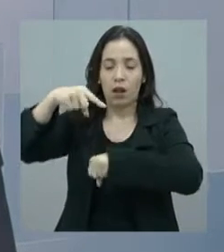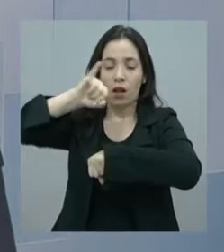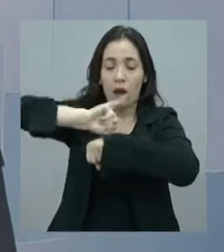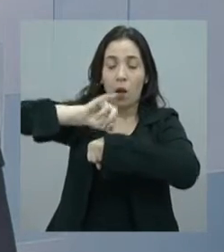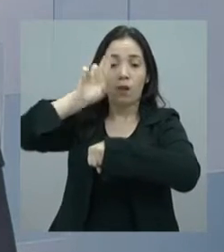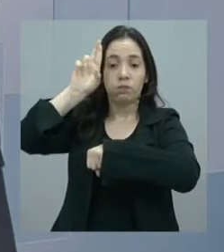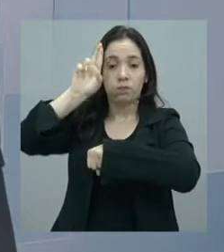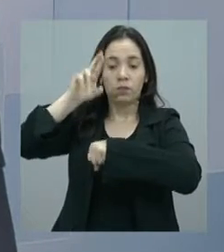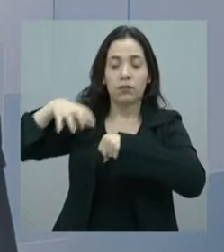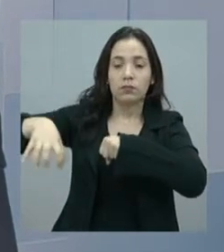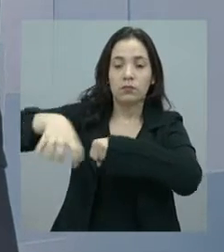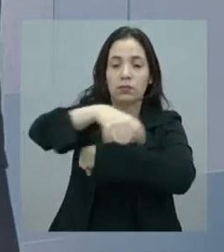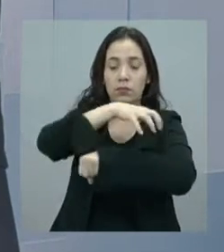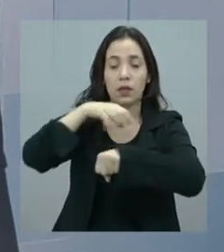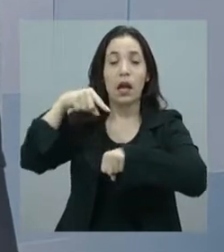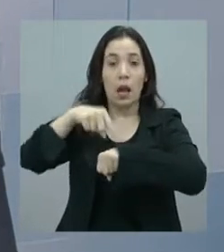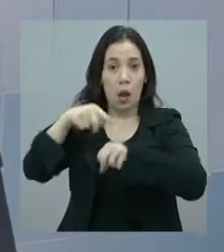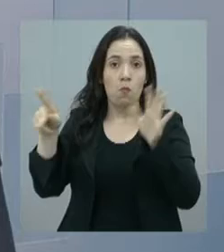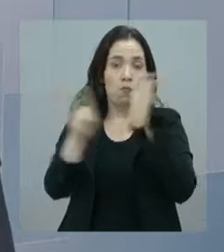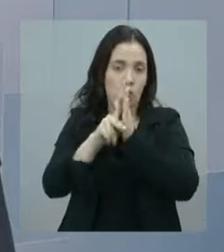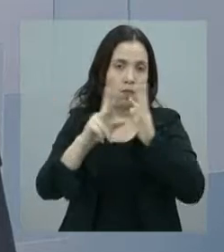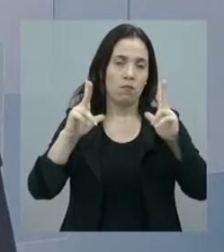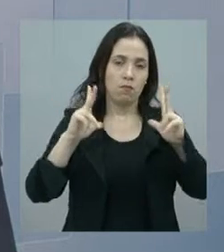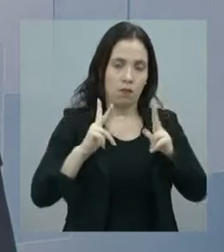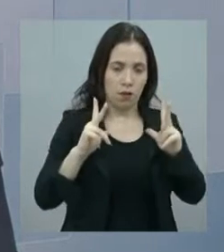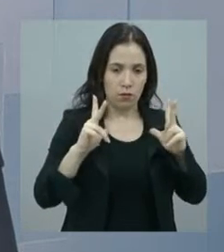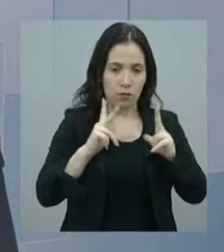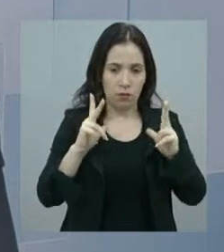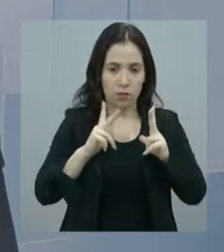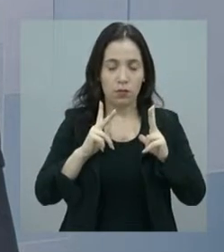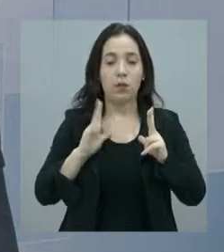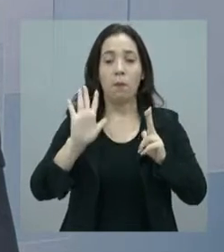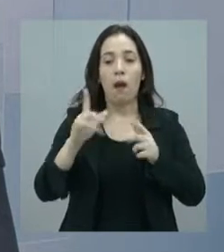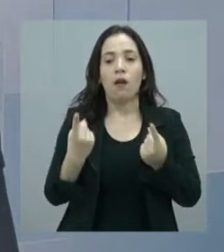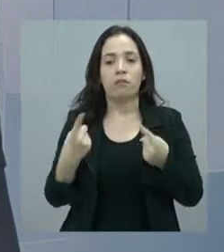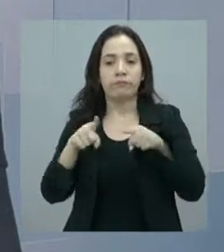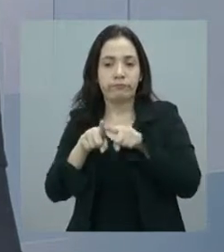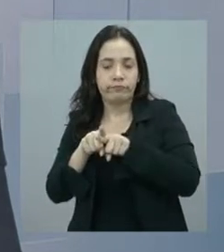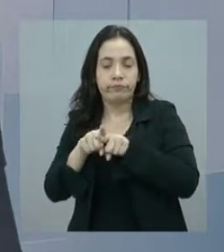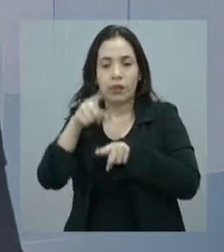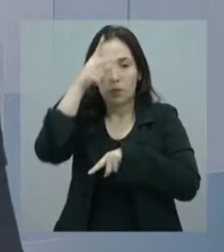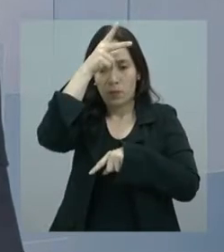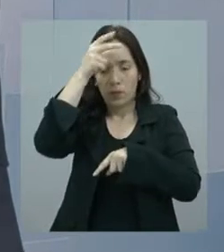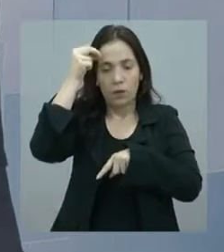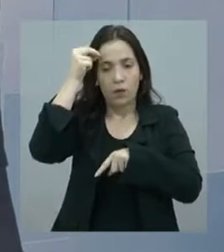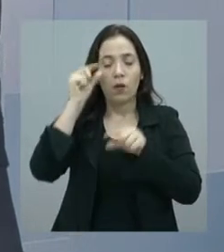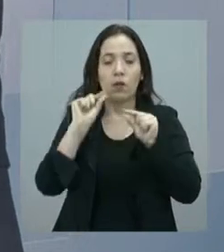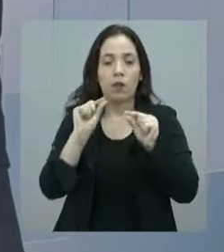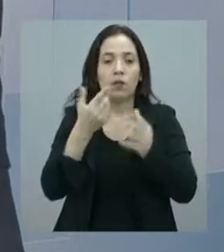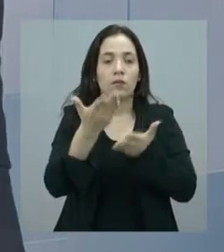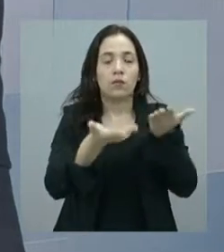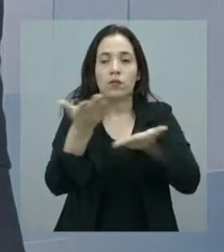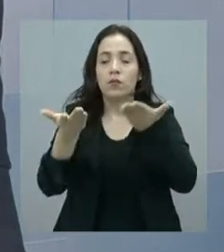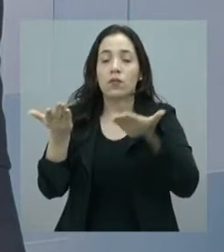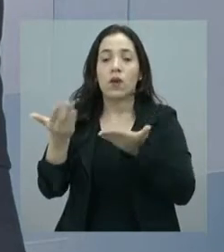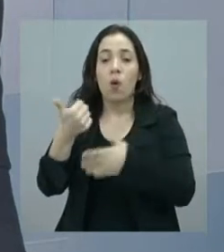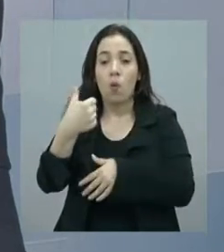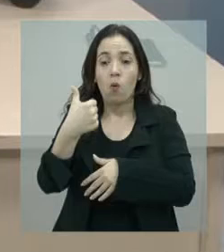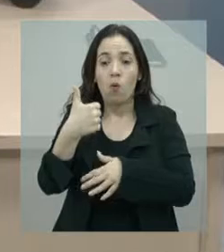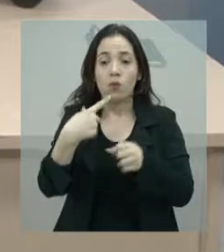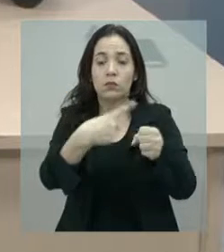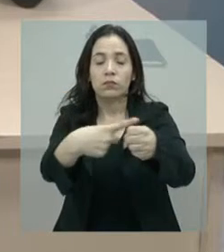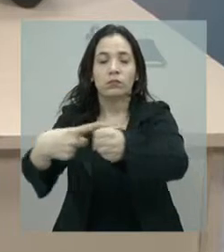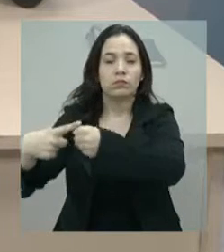hospital privado, mas administrado pelo município, e ele trata da saúde de 11 cidades. Mas tem